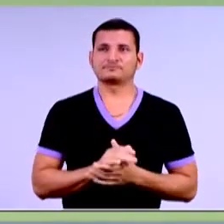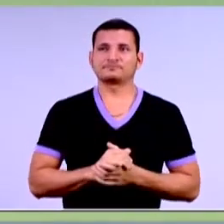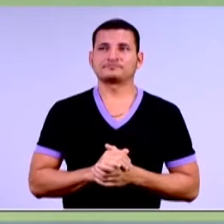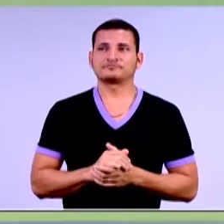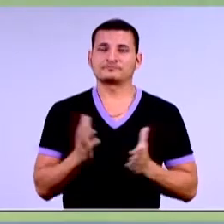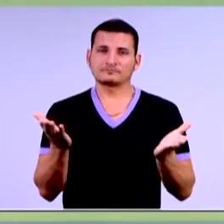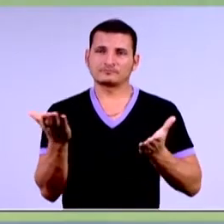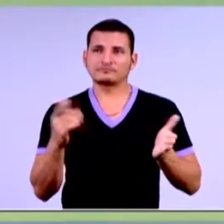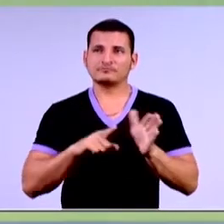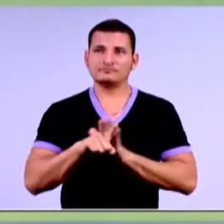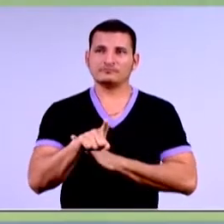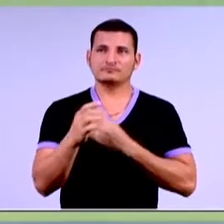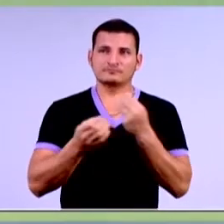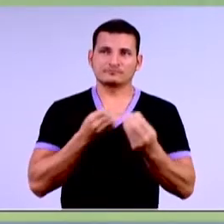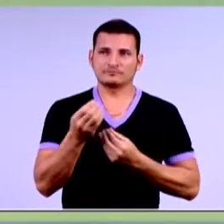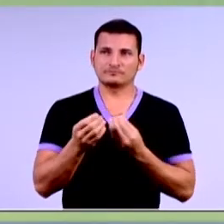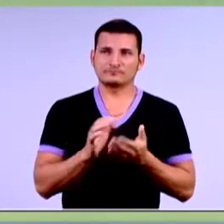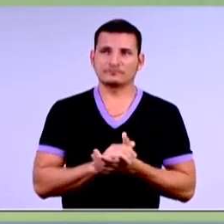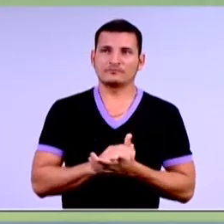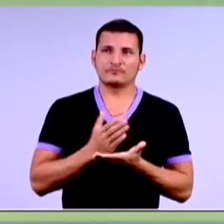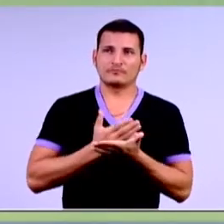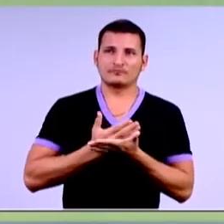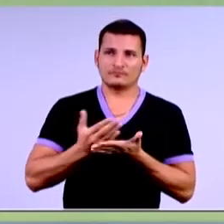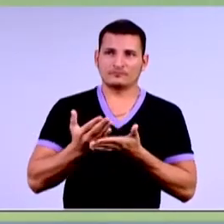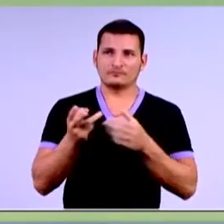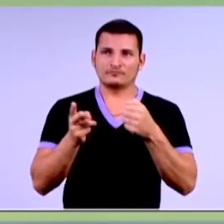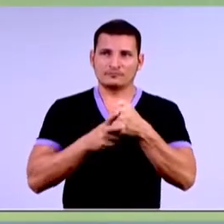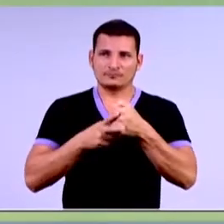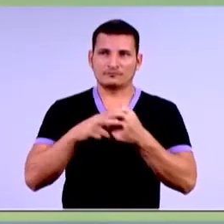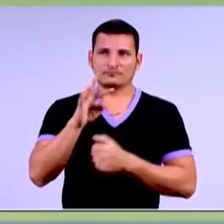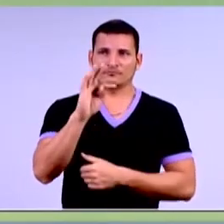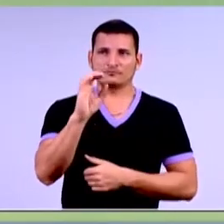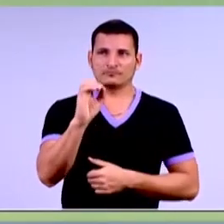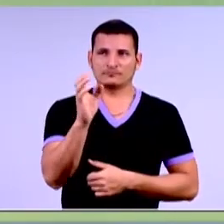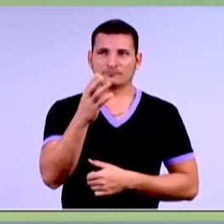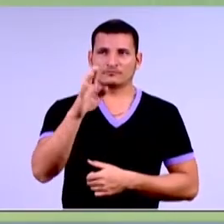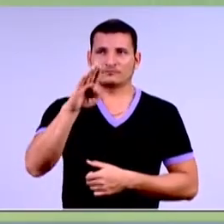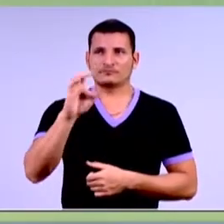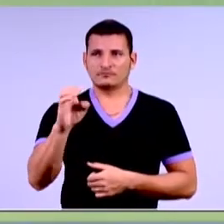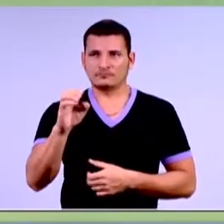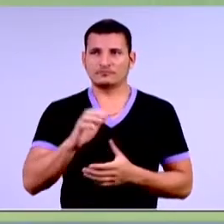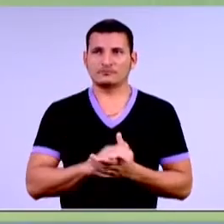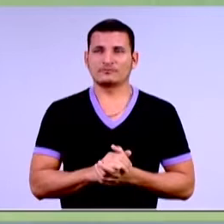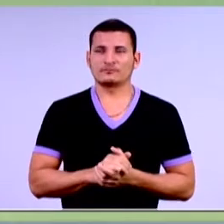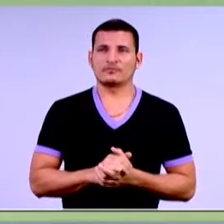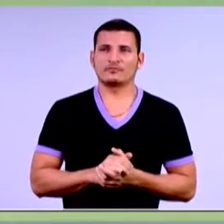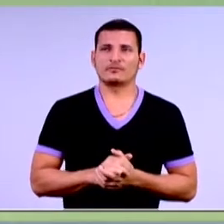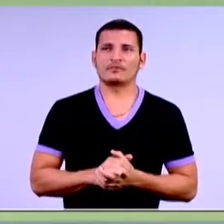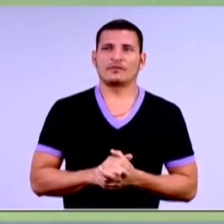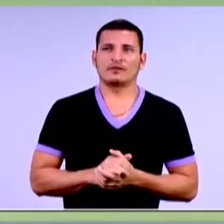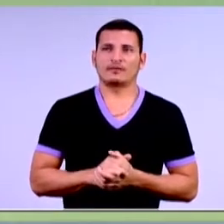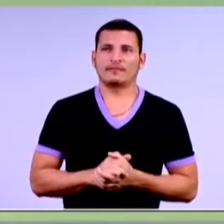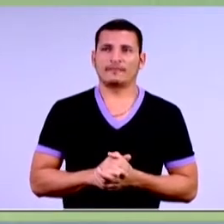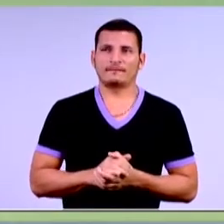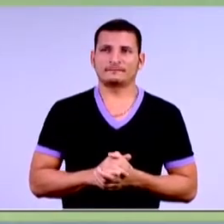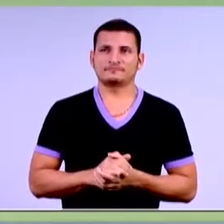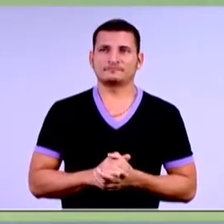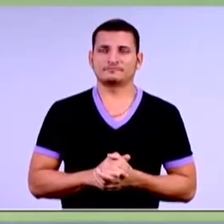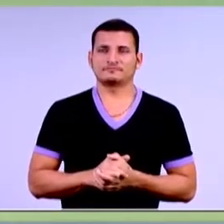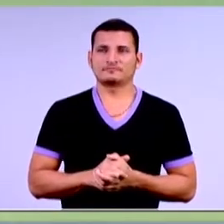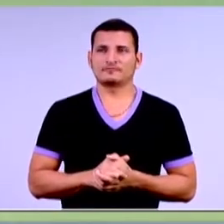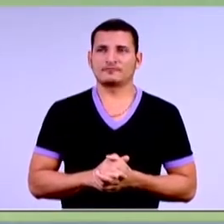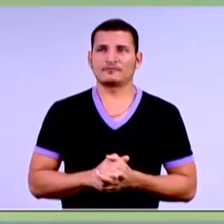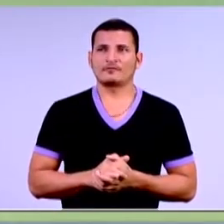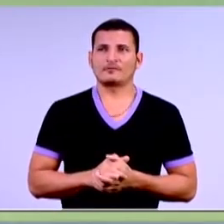pergunto começamos com o verbo to be é mais agressividade pode ser que eu quero